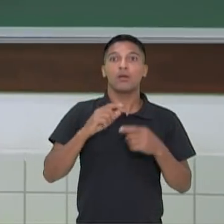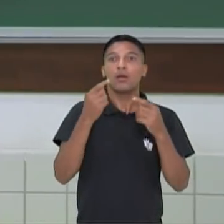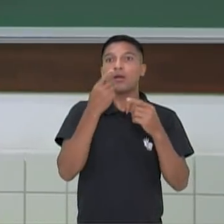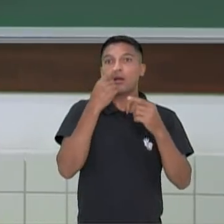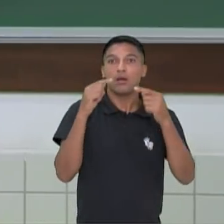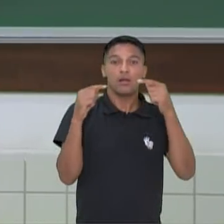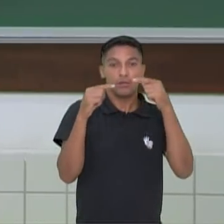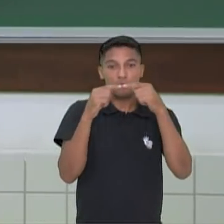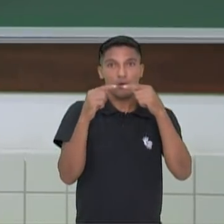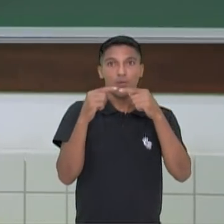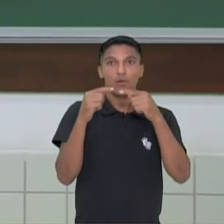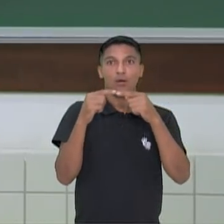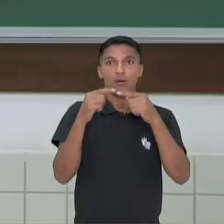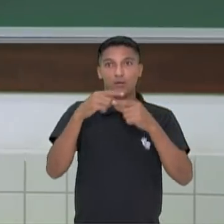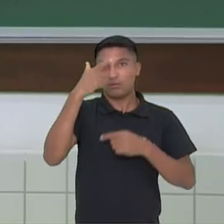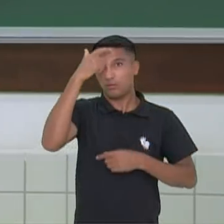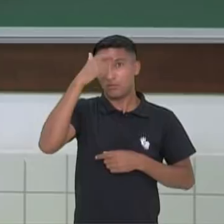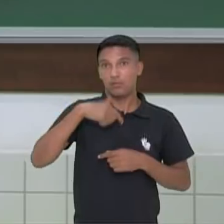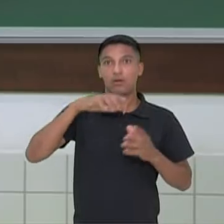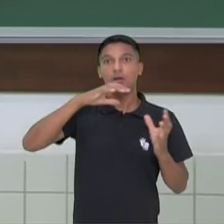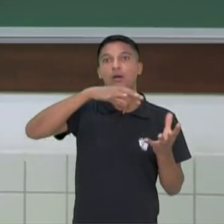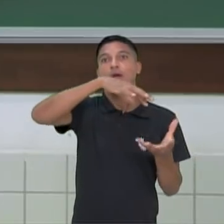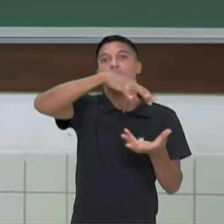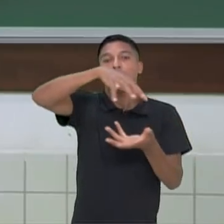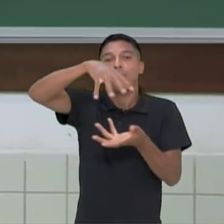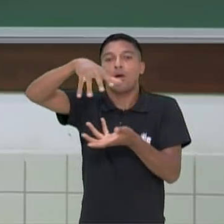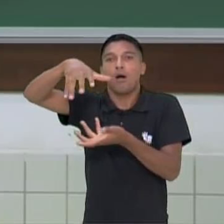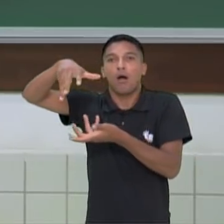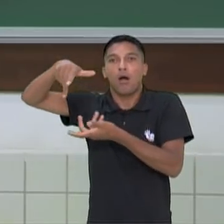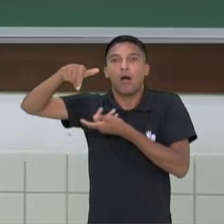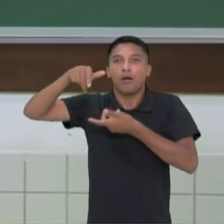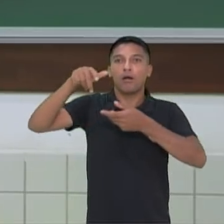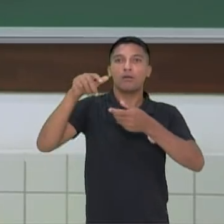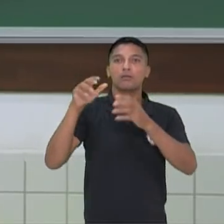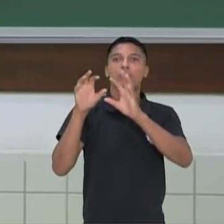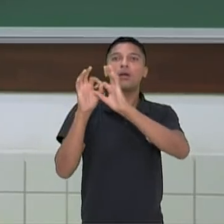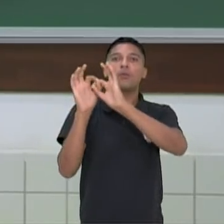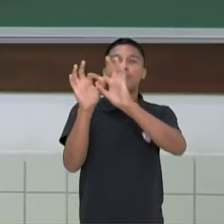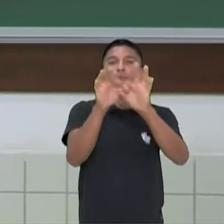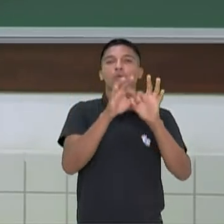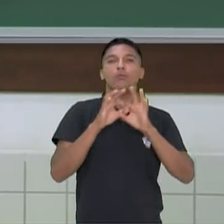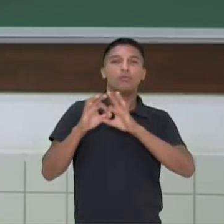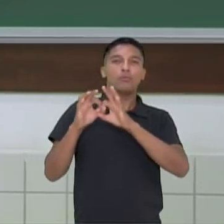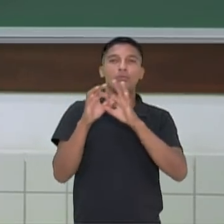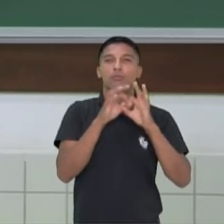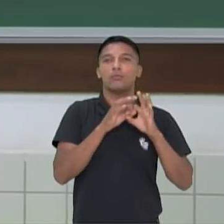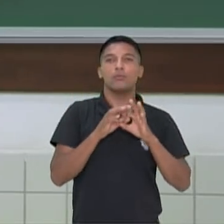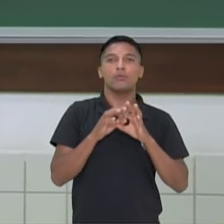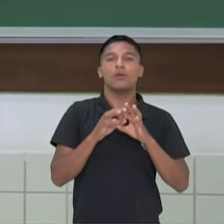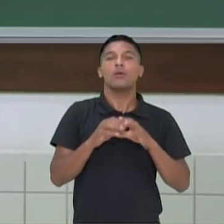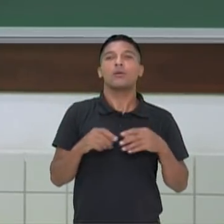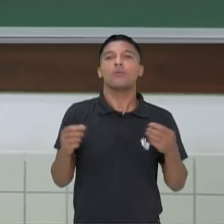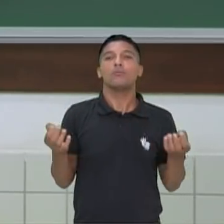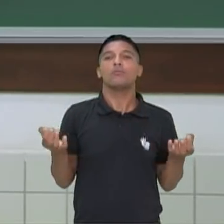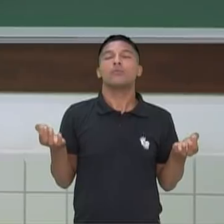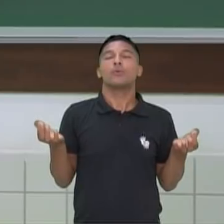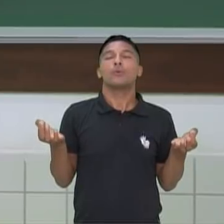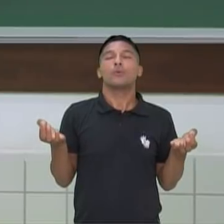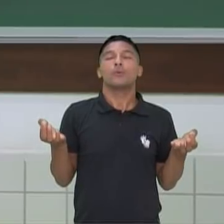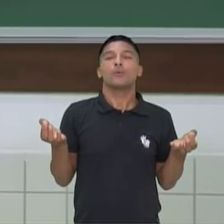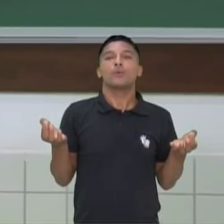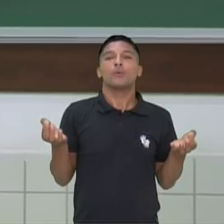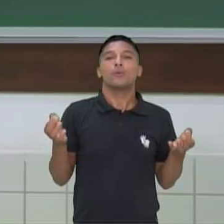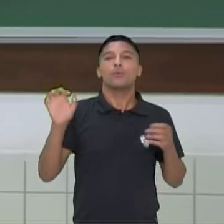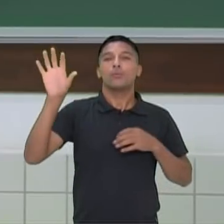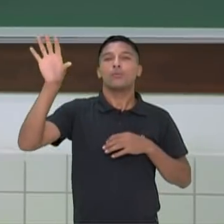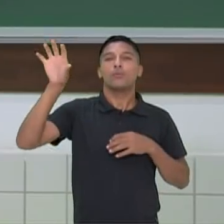Havendo essa harmonia do indivíduo com o universo, ele entra também em harmonia com as energias do